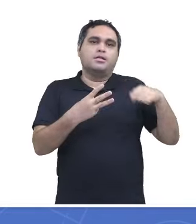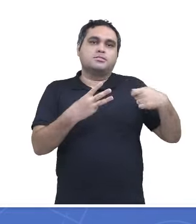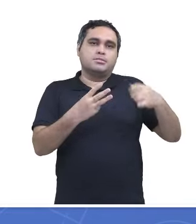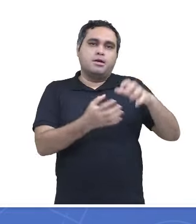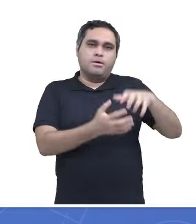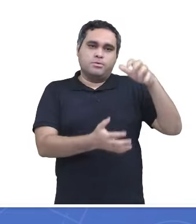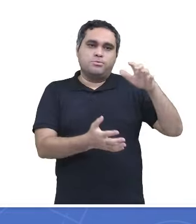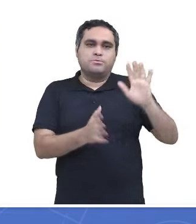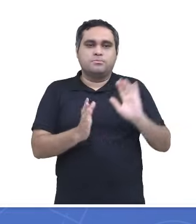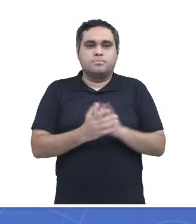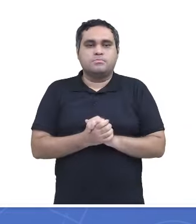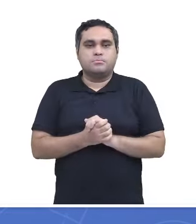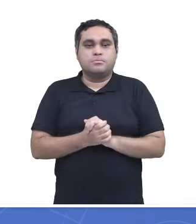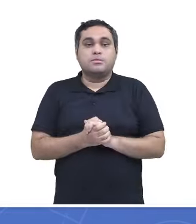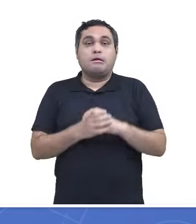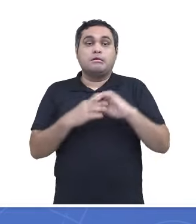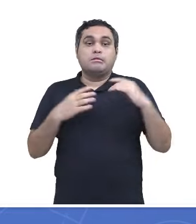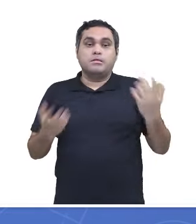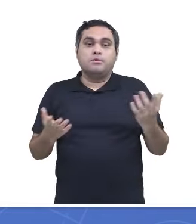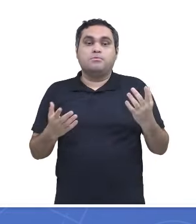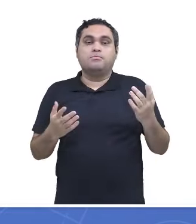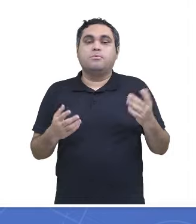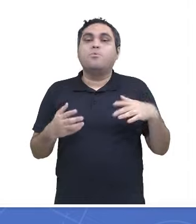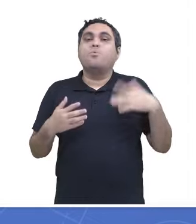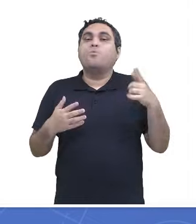Nós temos então aí o seguinte, temos